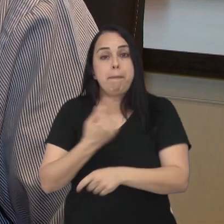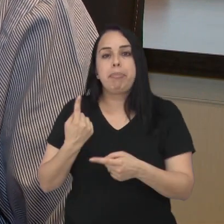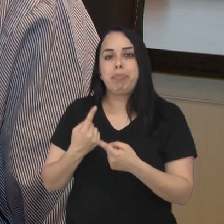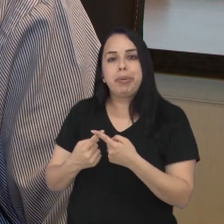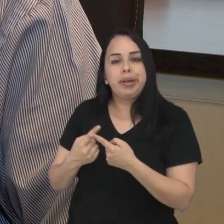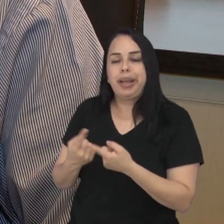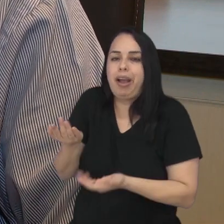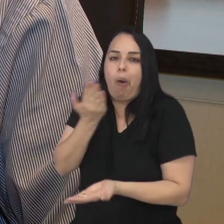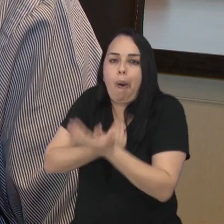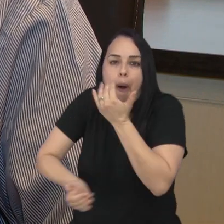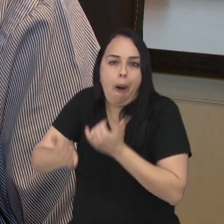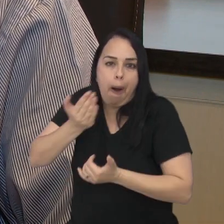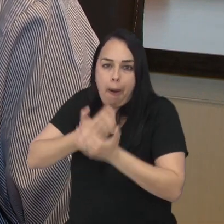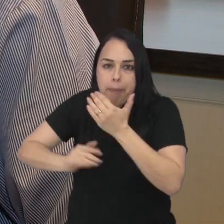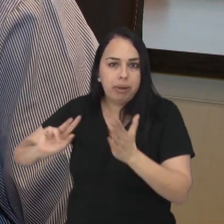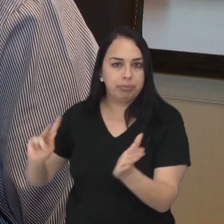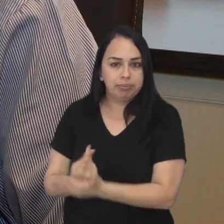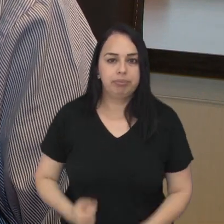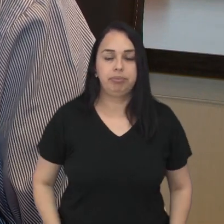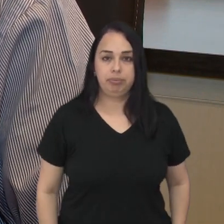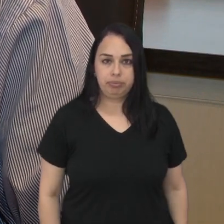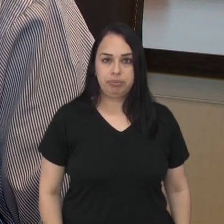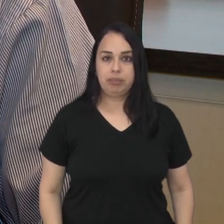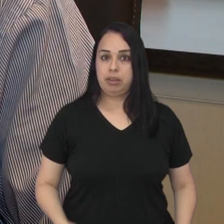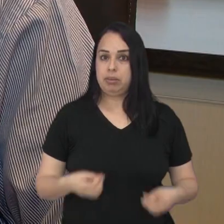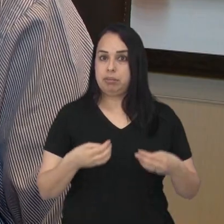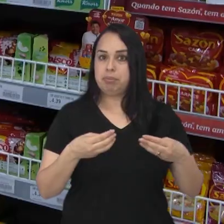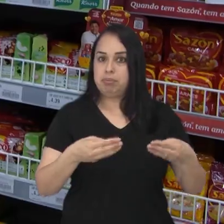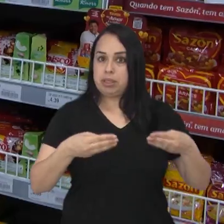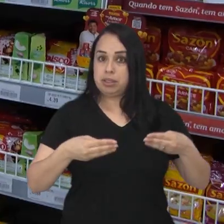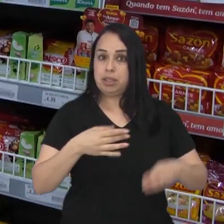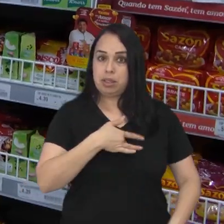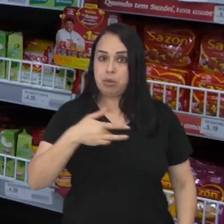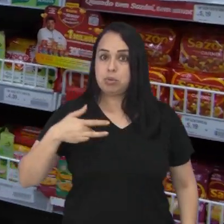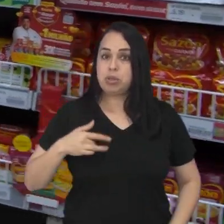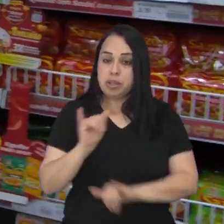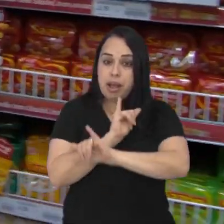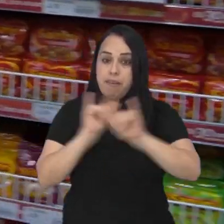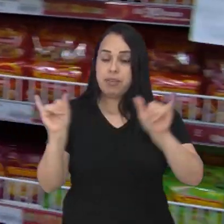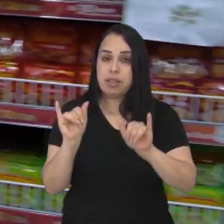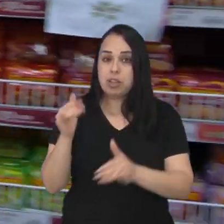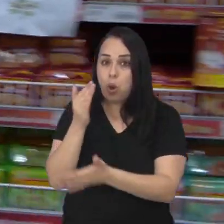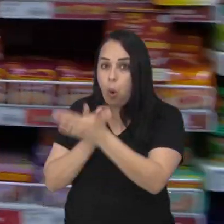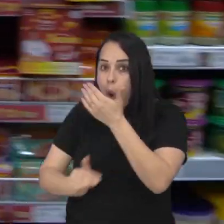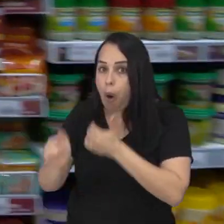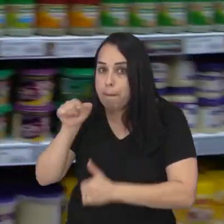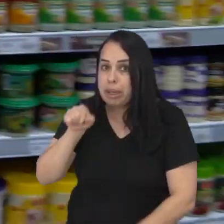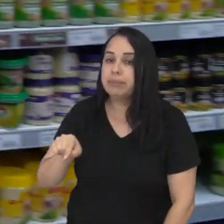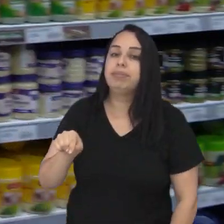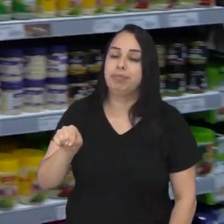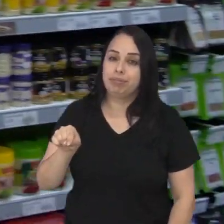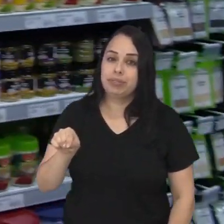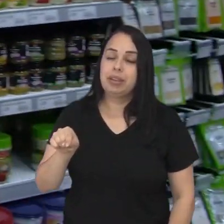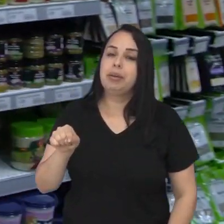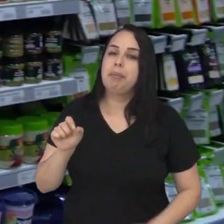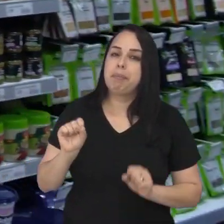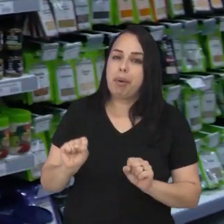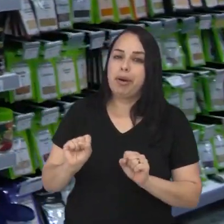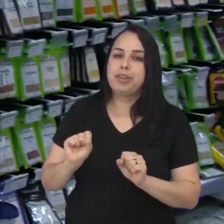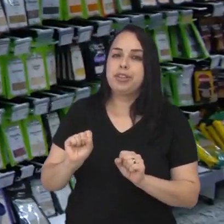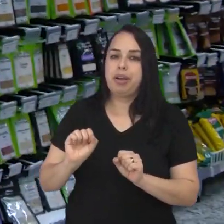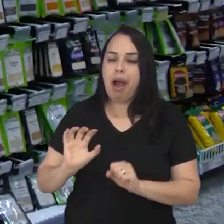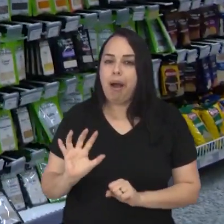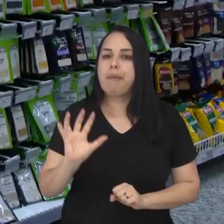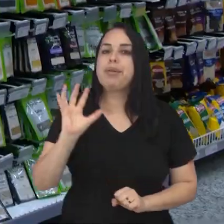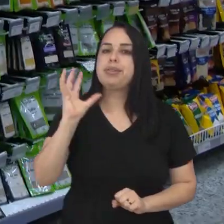pelas gorduras que fazem parte da composição desses alimentos. O Ministério da Saúde alerta: a ingestão desses alimentos está